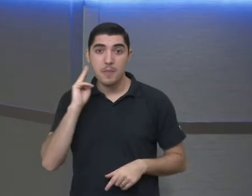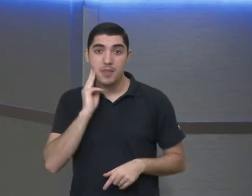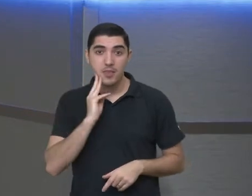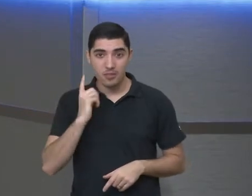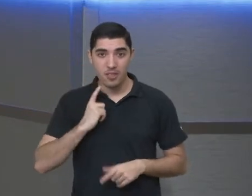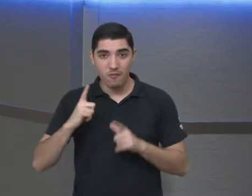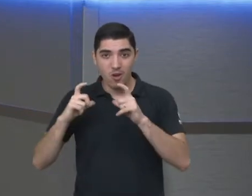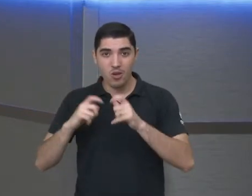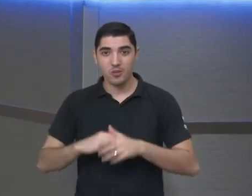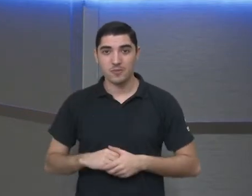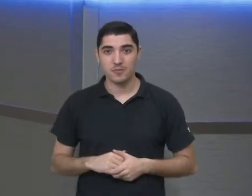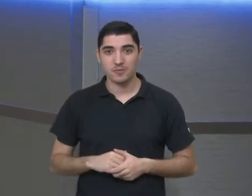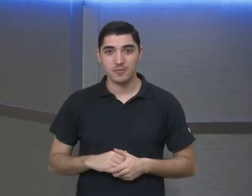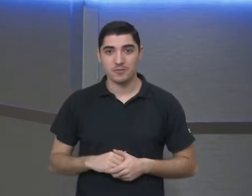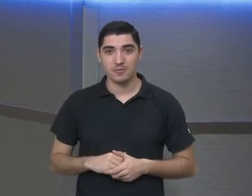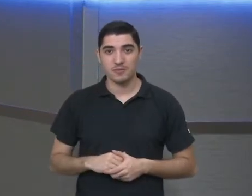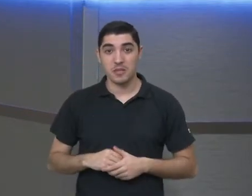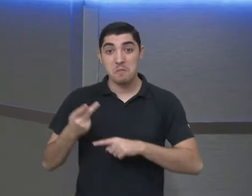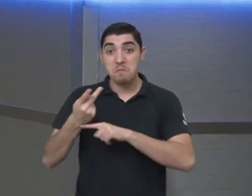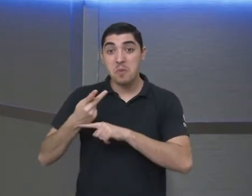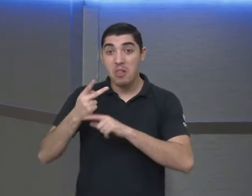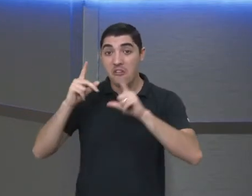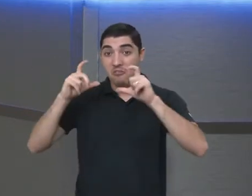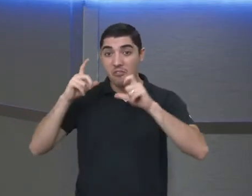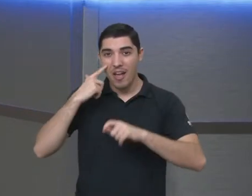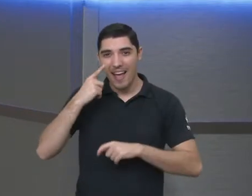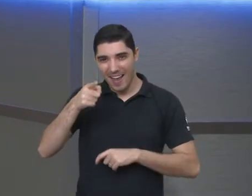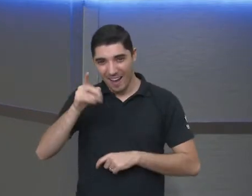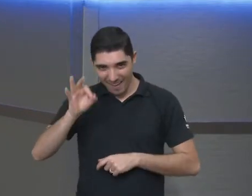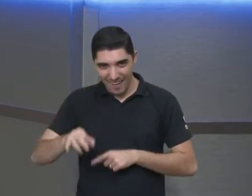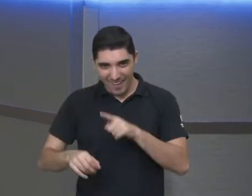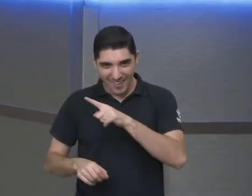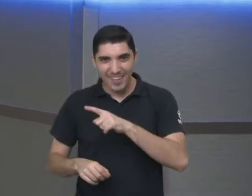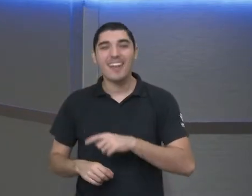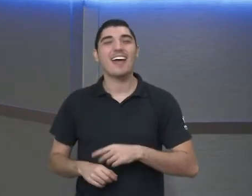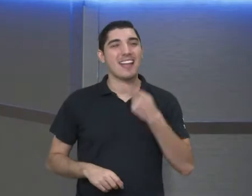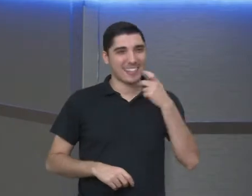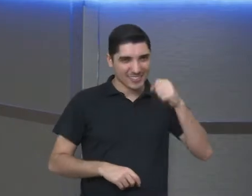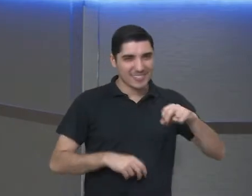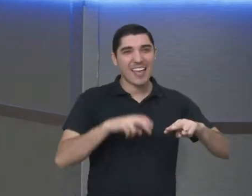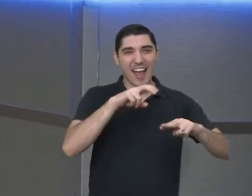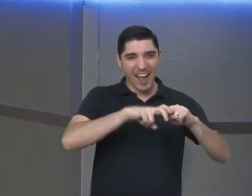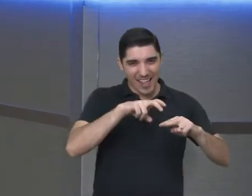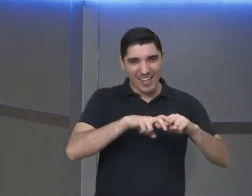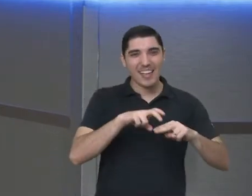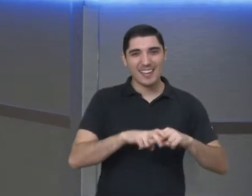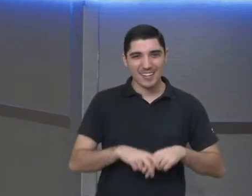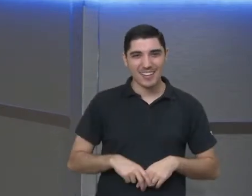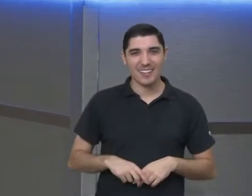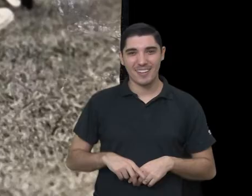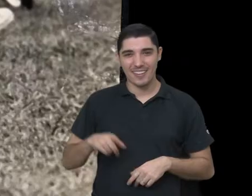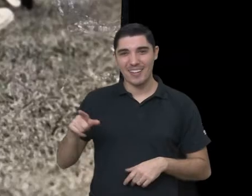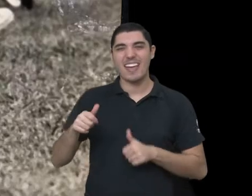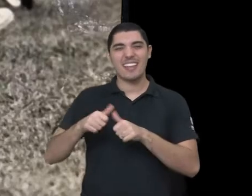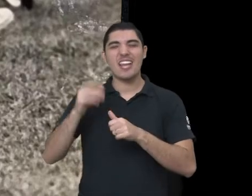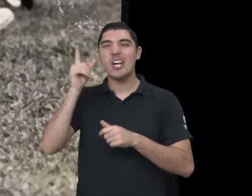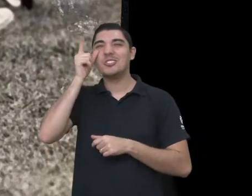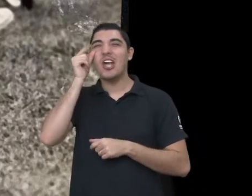São José e alguém. É jogo do São José e alguém. E você sabe das dificuldades do São José, você acaba torcendo também, você não